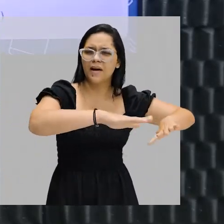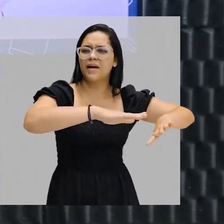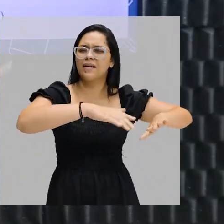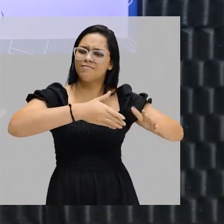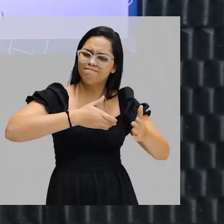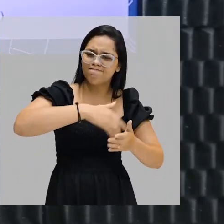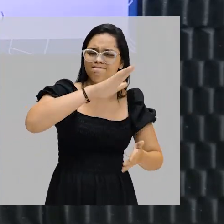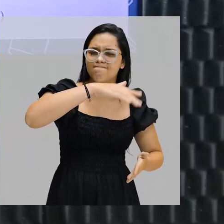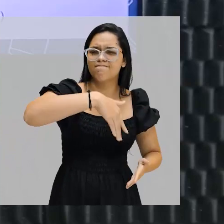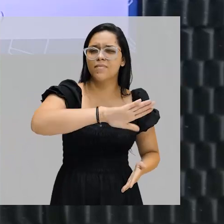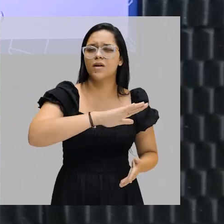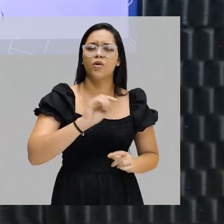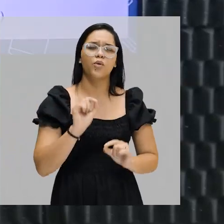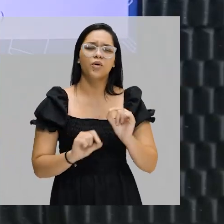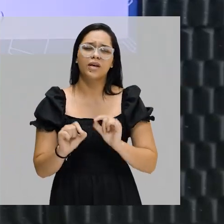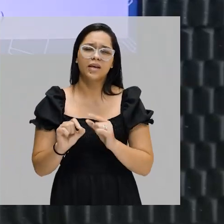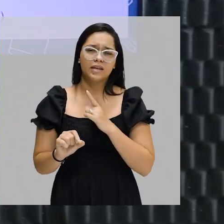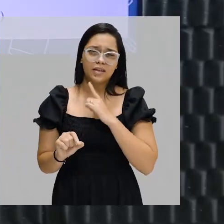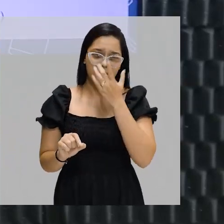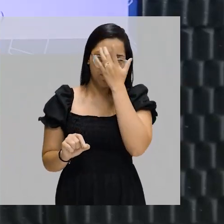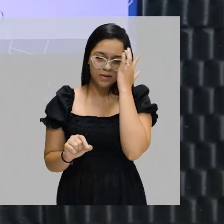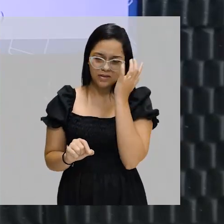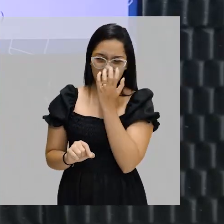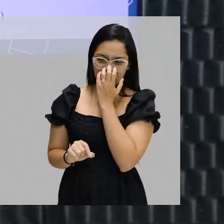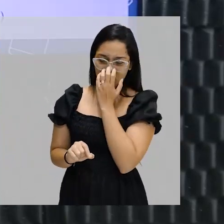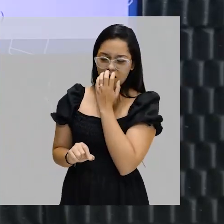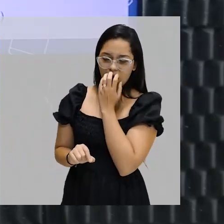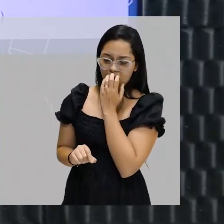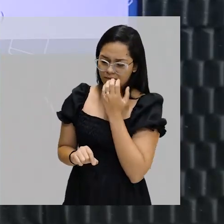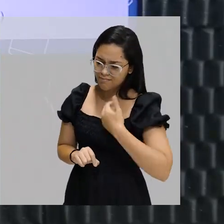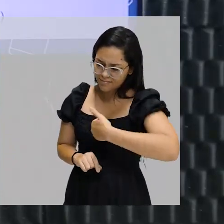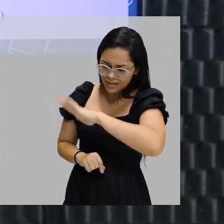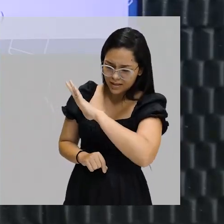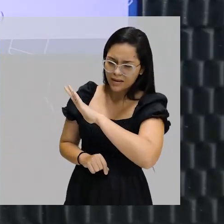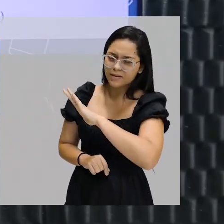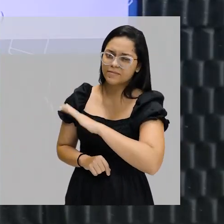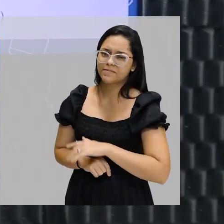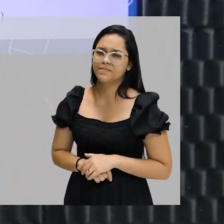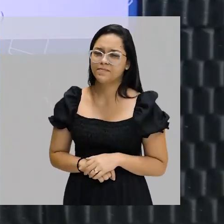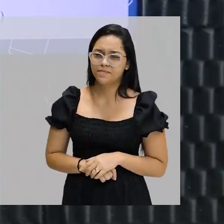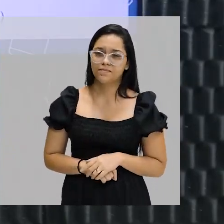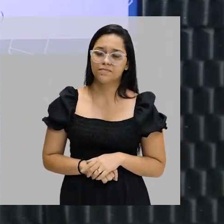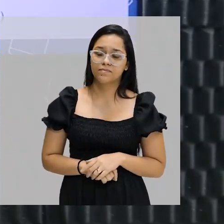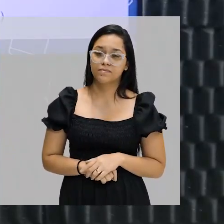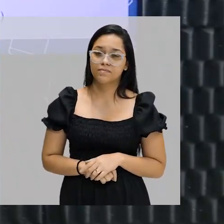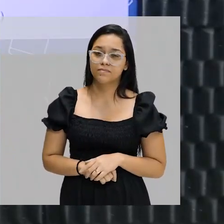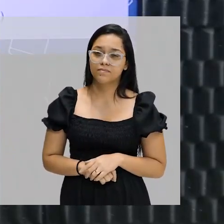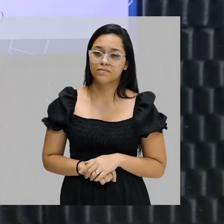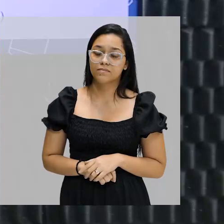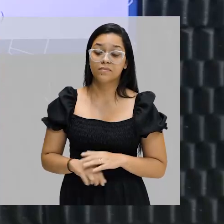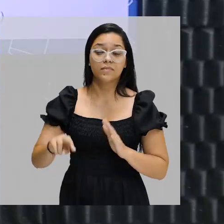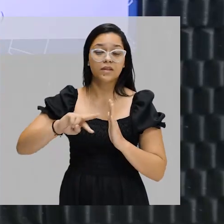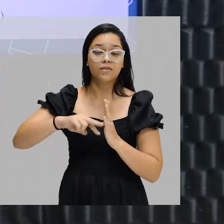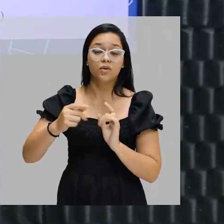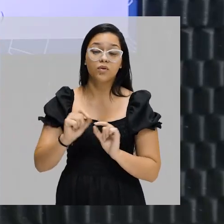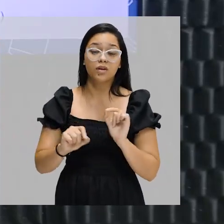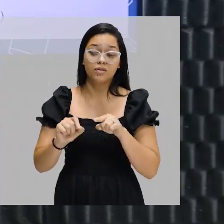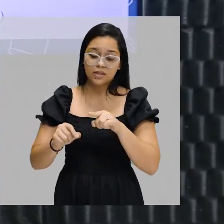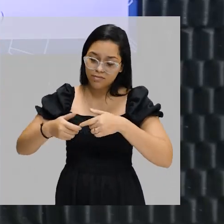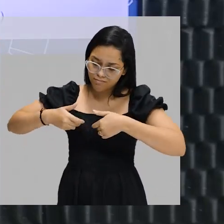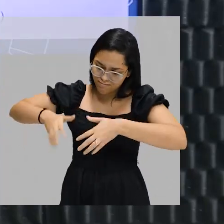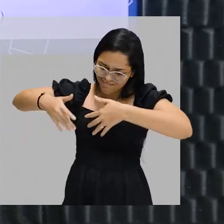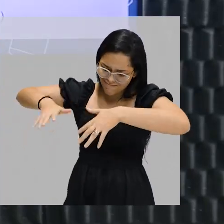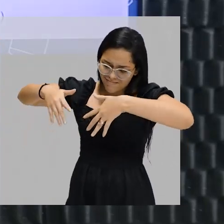toca daqui a gente passa para os cães passa quer dizer sai né bem aqui ó a reta significa que você está